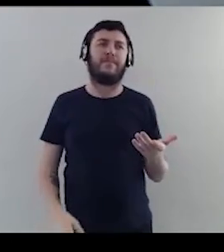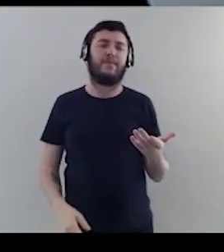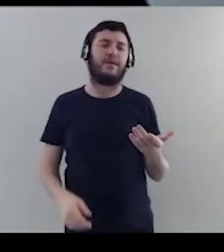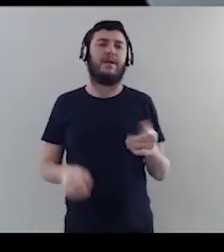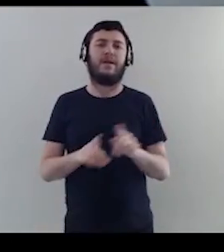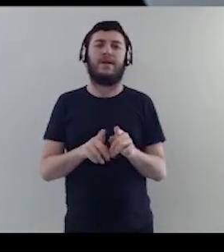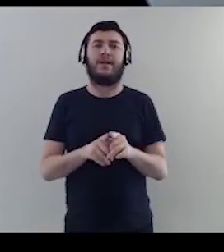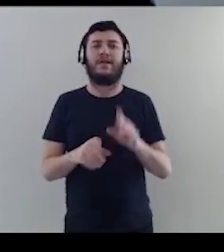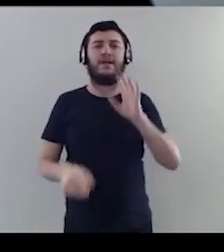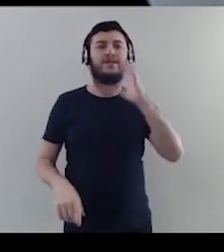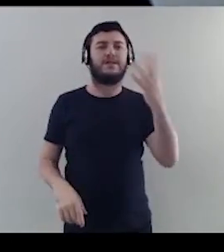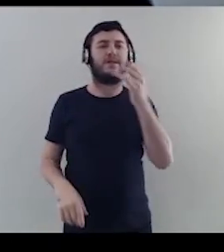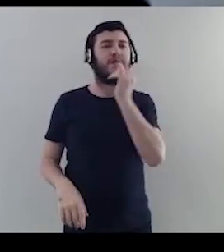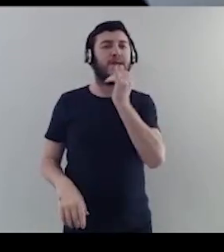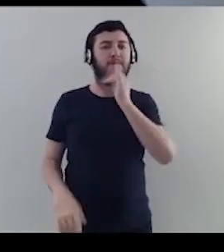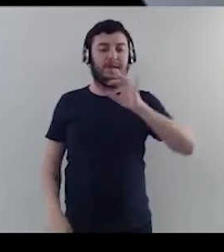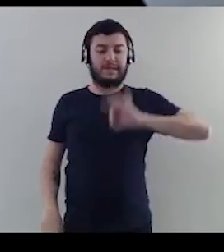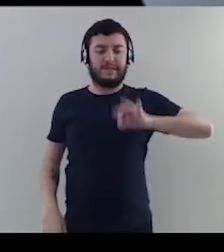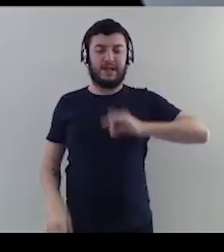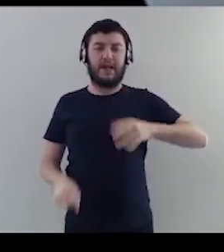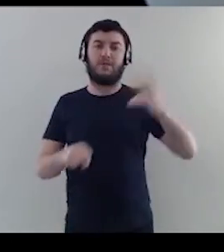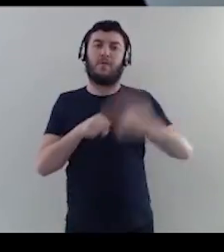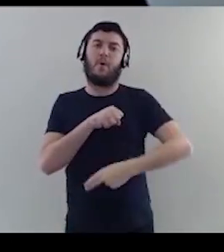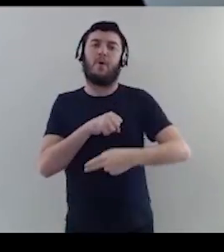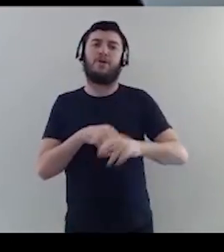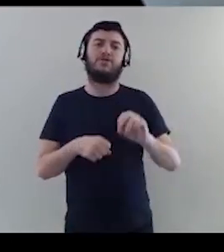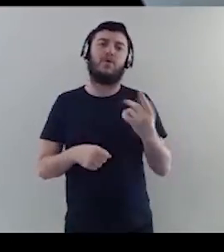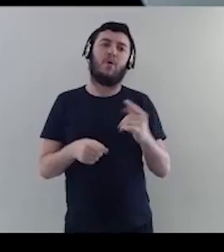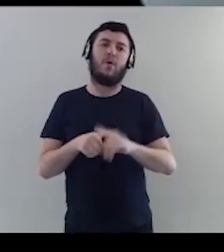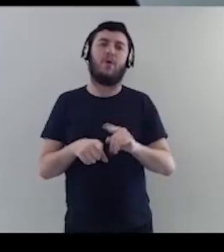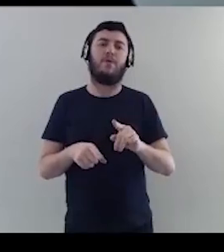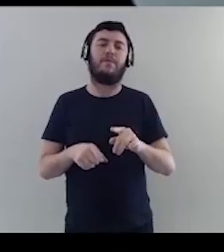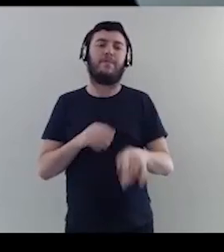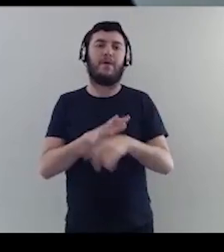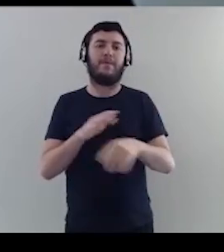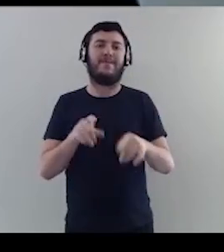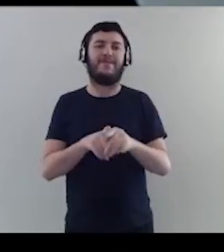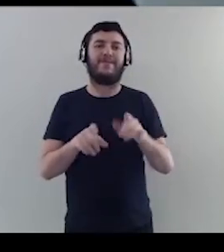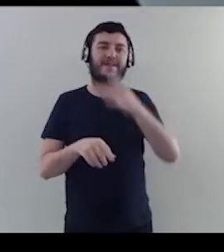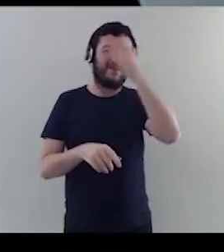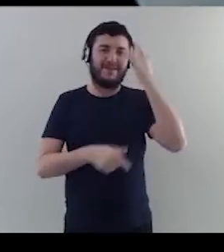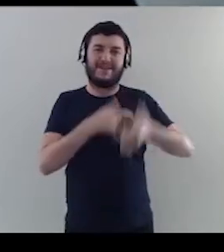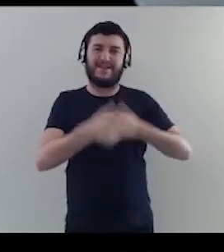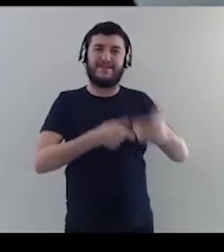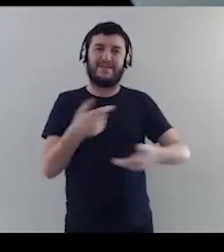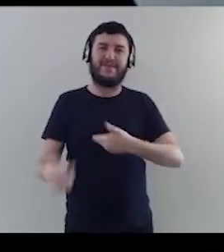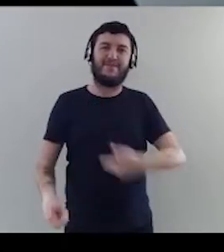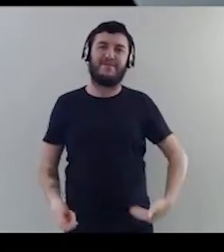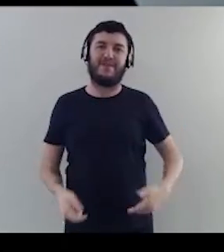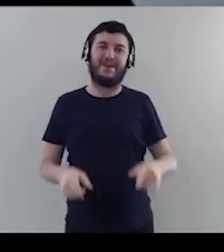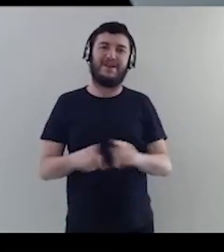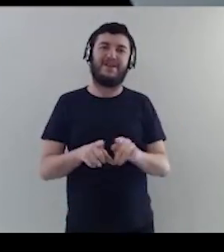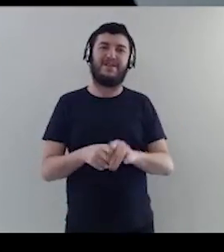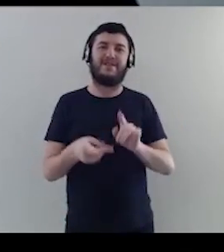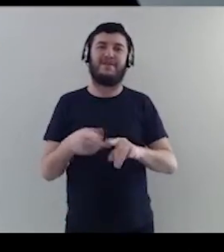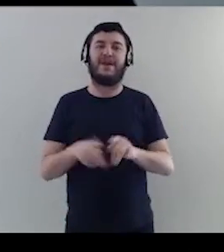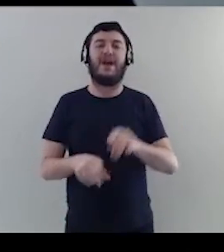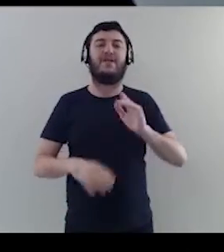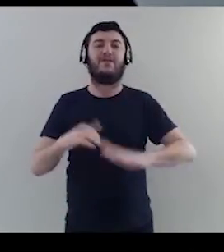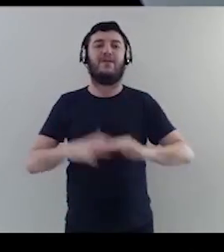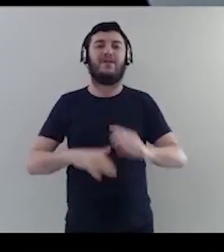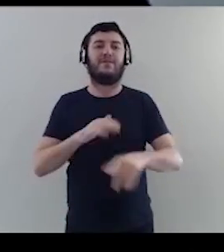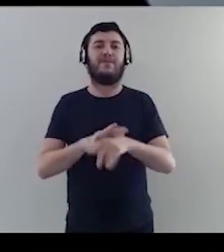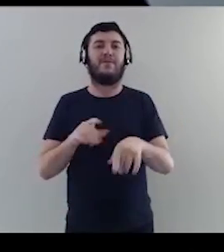de salários, de cortes salariais ou reduções salariais da função pública, uma alteração de precedente e de